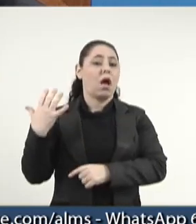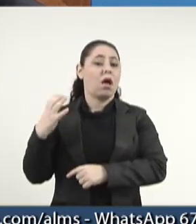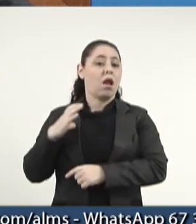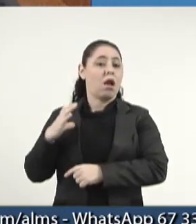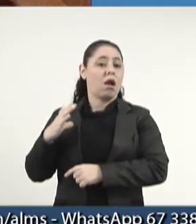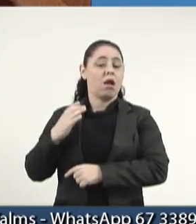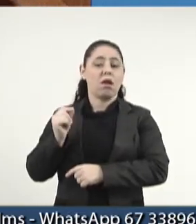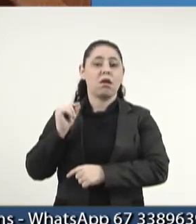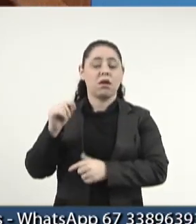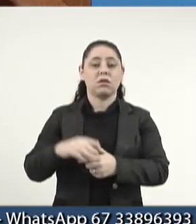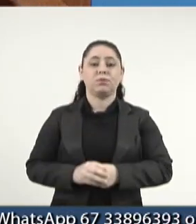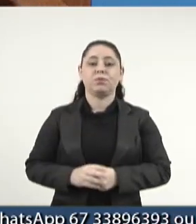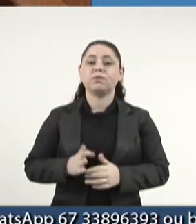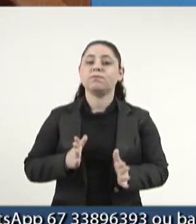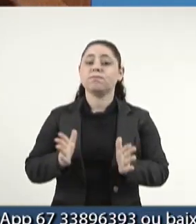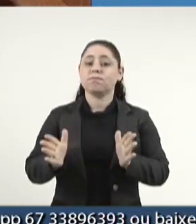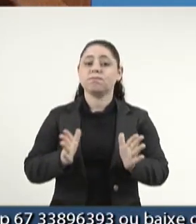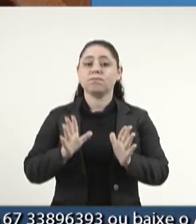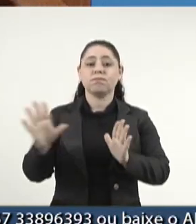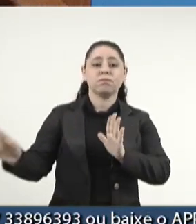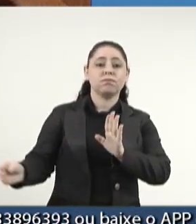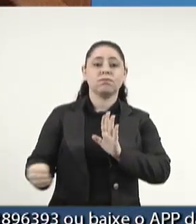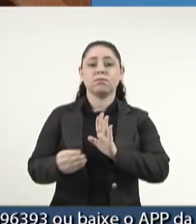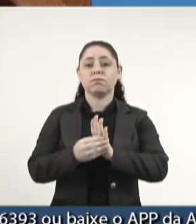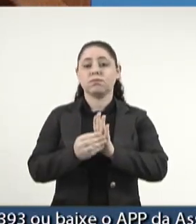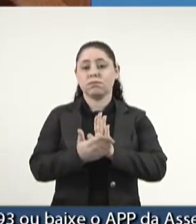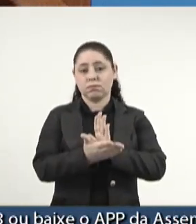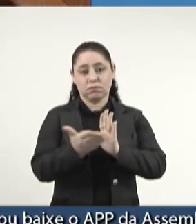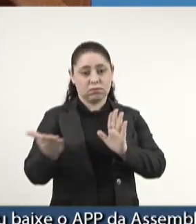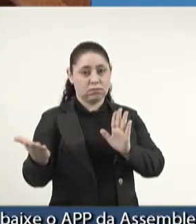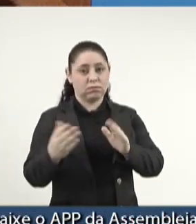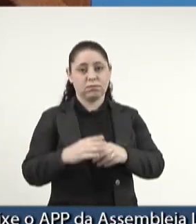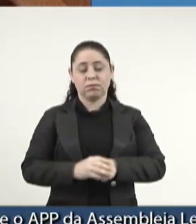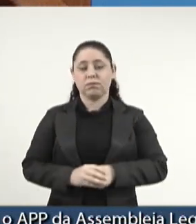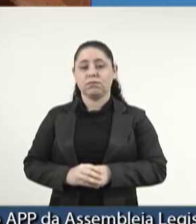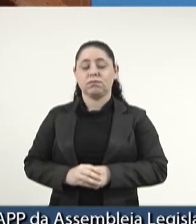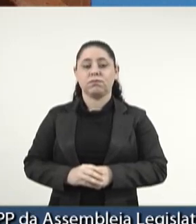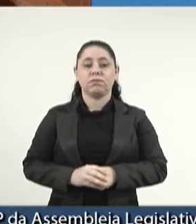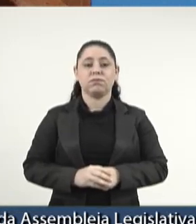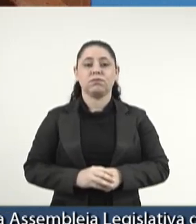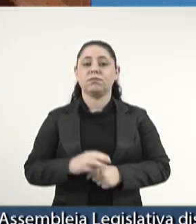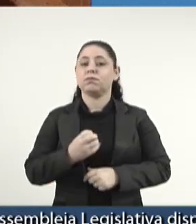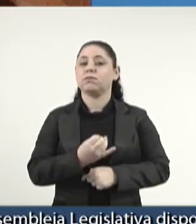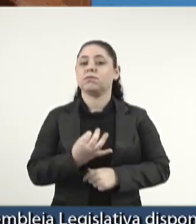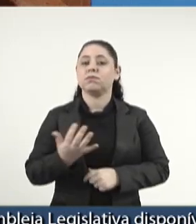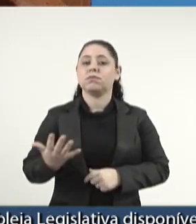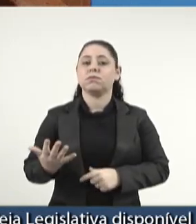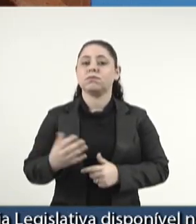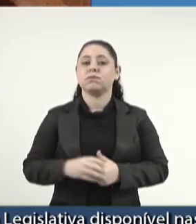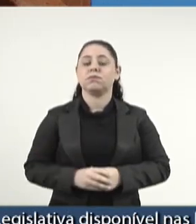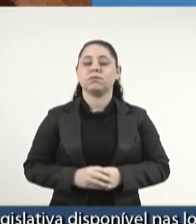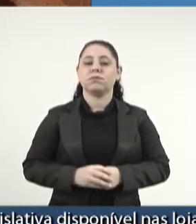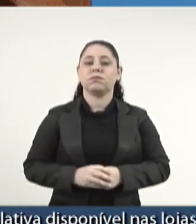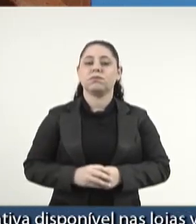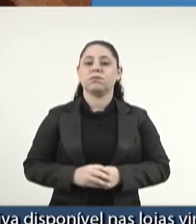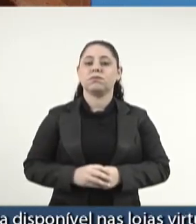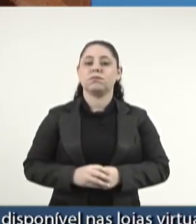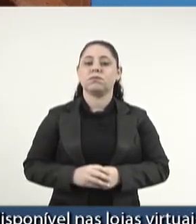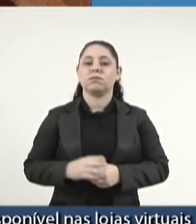Tive acesso, e vou colocar para vossas excelências, o número do